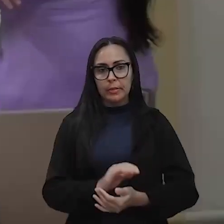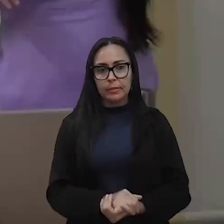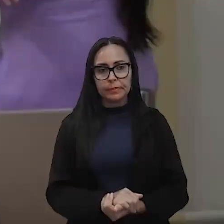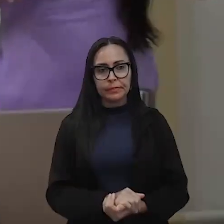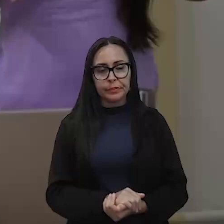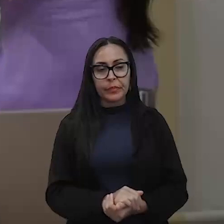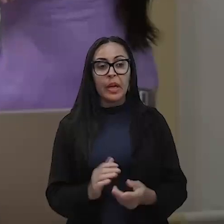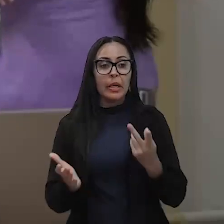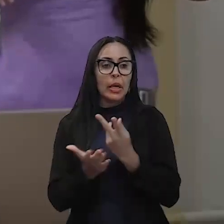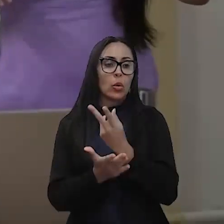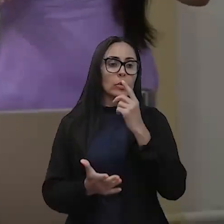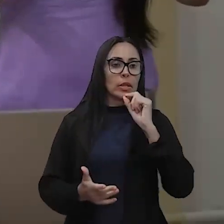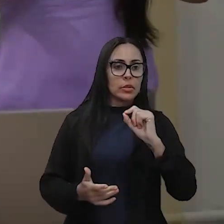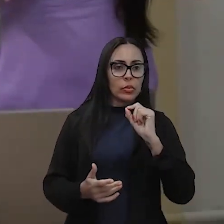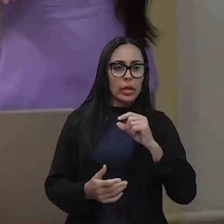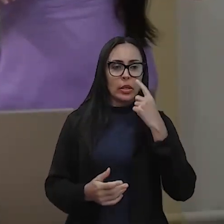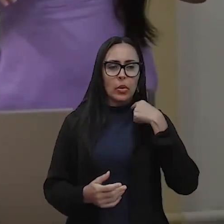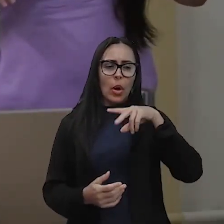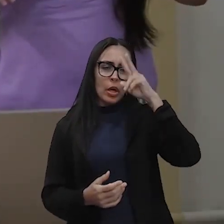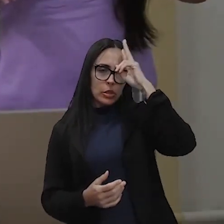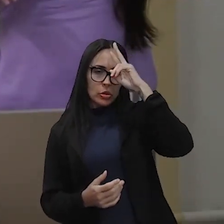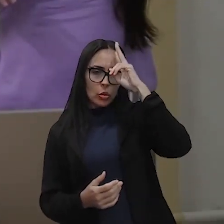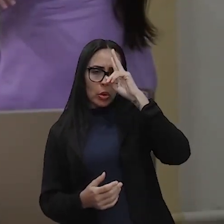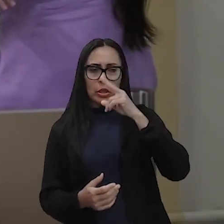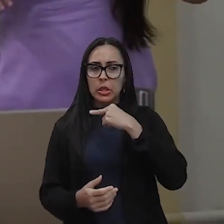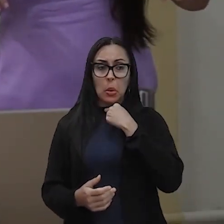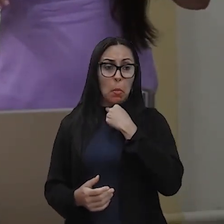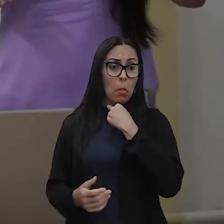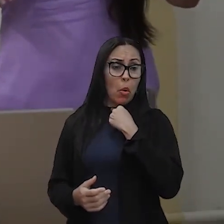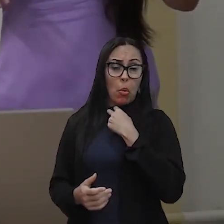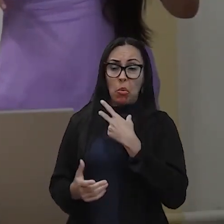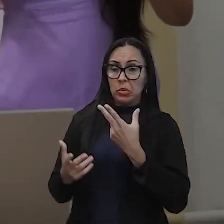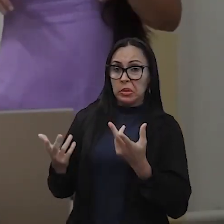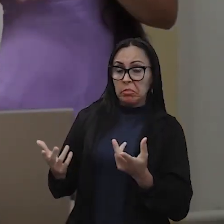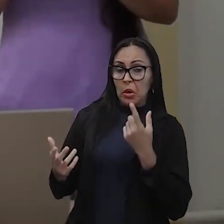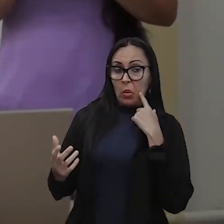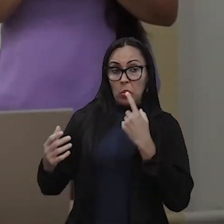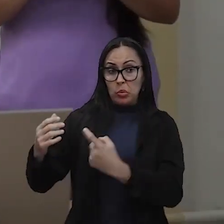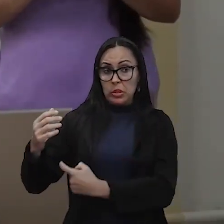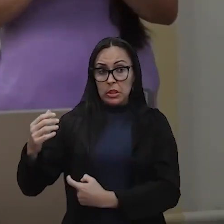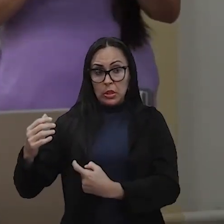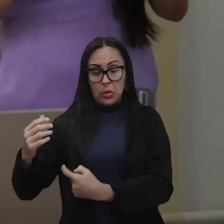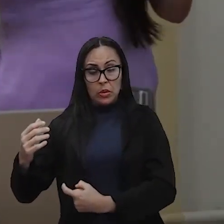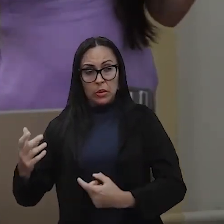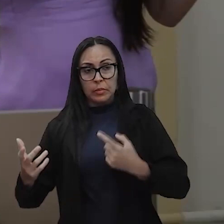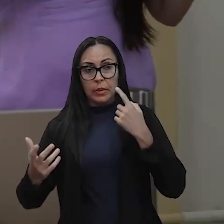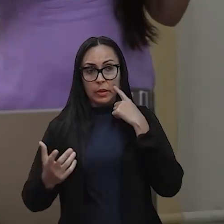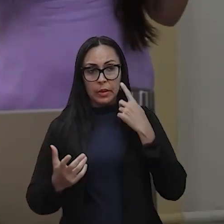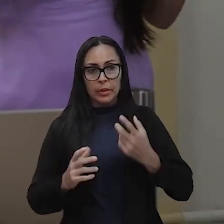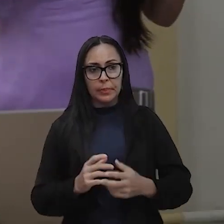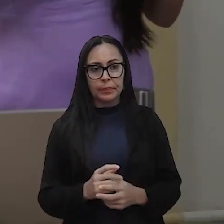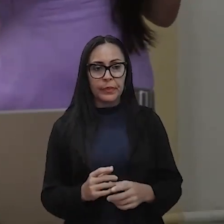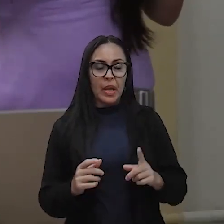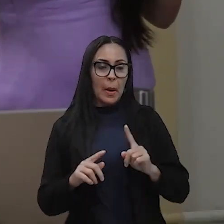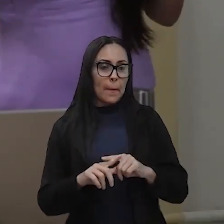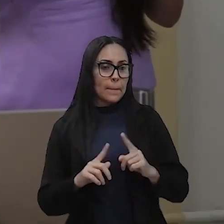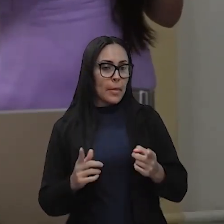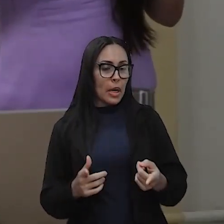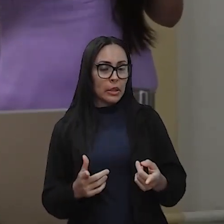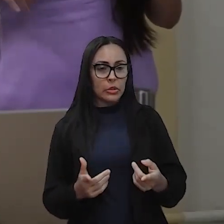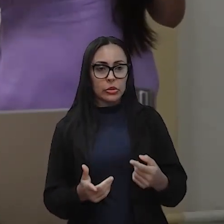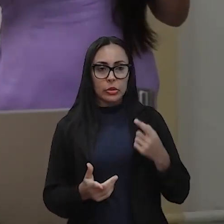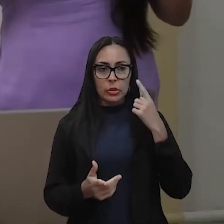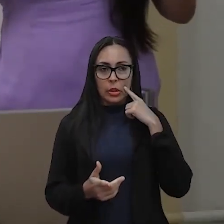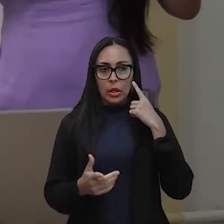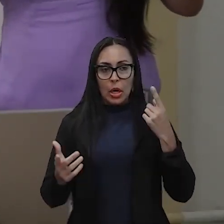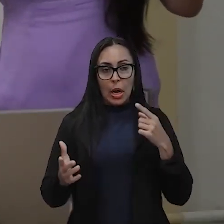Umas histórias dizendo que não pode porque tem um aumento insidioso do câncer de mama, mas o Instituto Nacional do Câncer diz